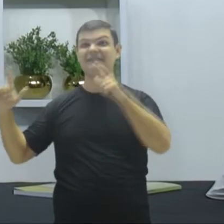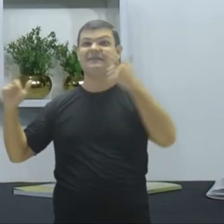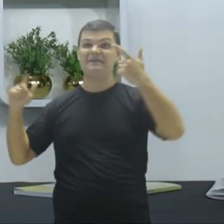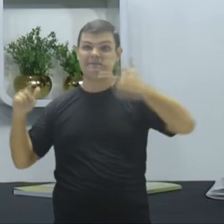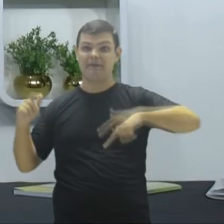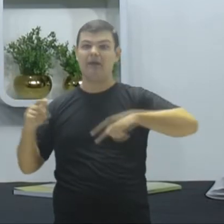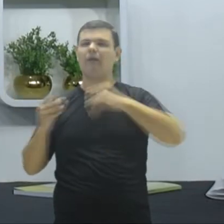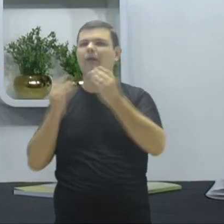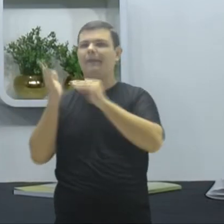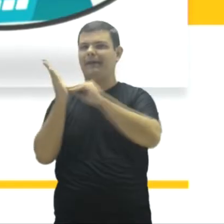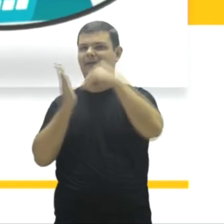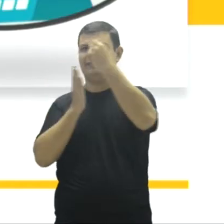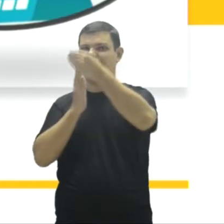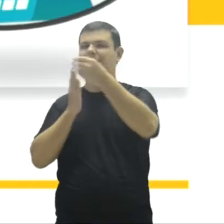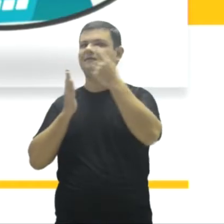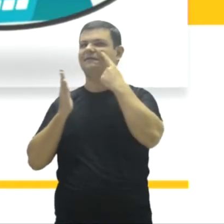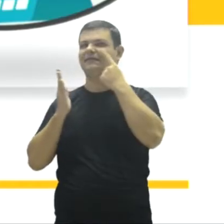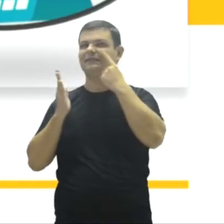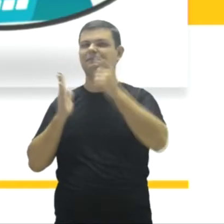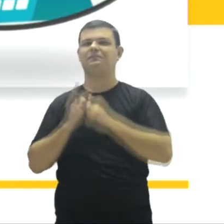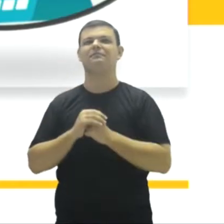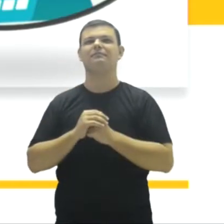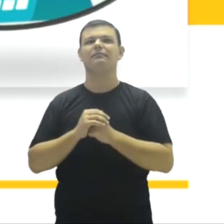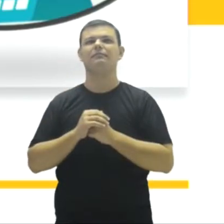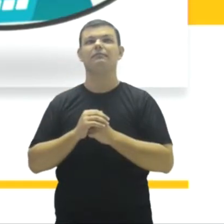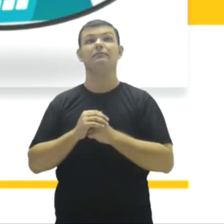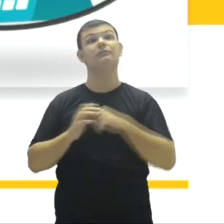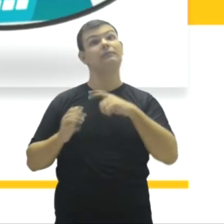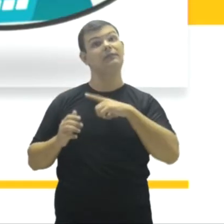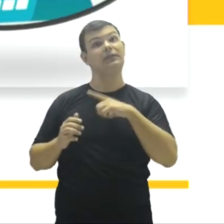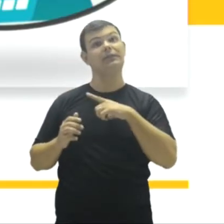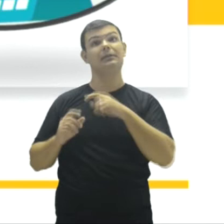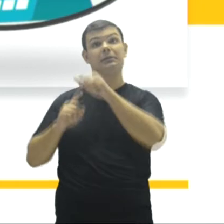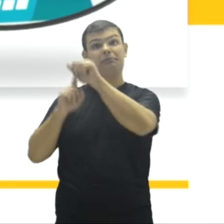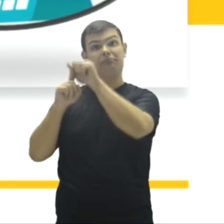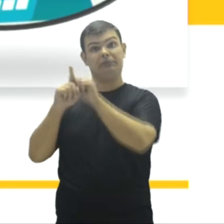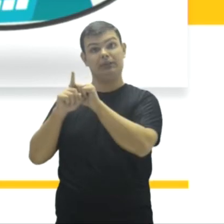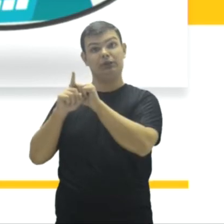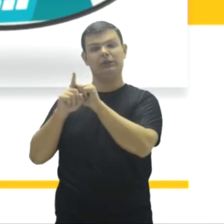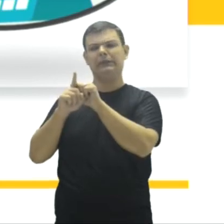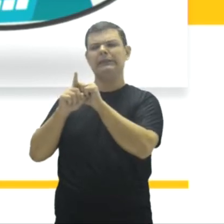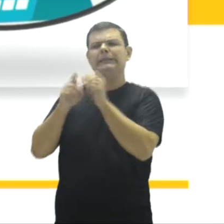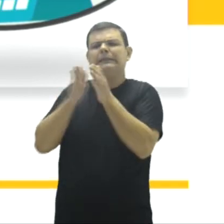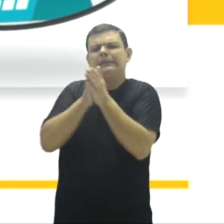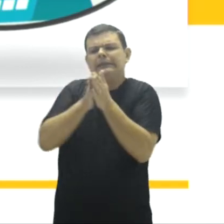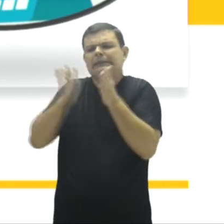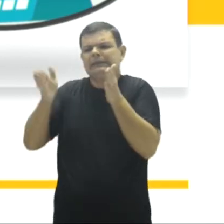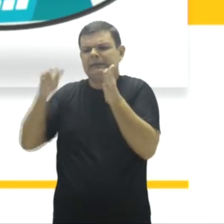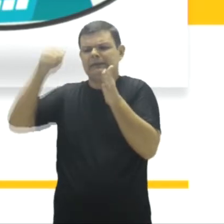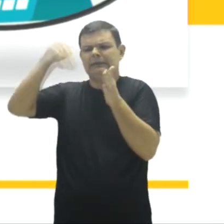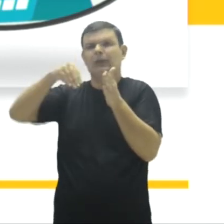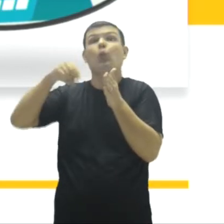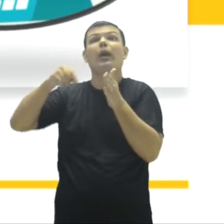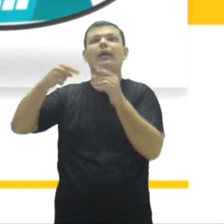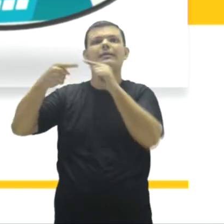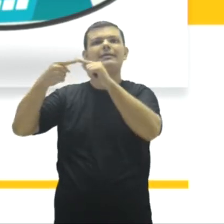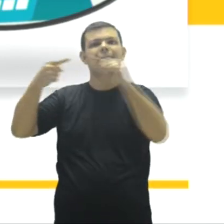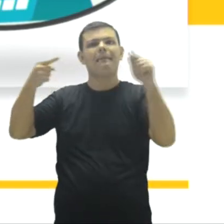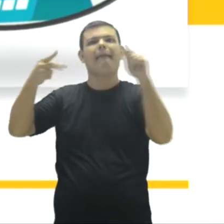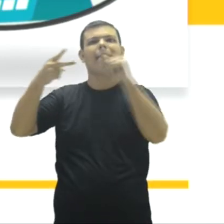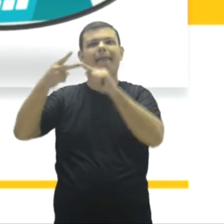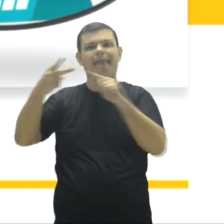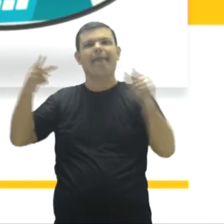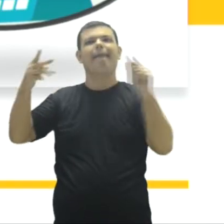sobre o calendário. Olhem nas imagens. Nós temos o mês e dentro do mês nós temos as semanas.